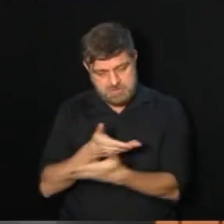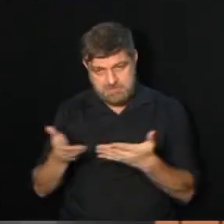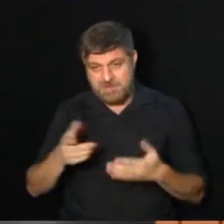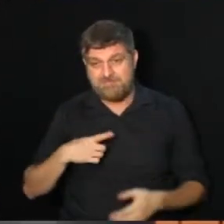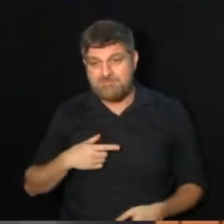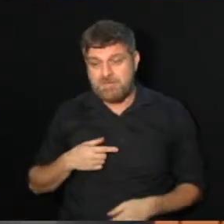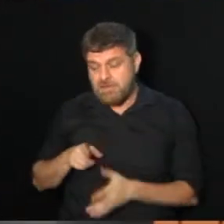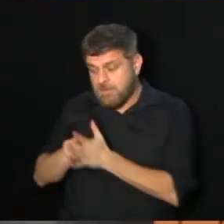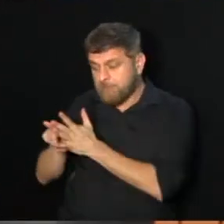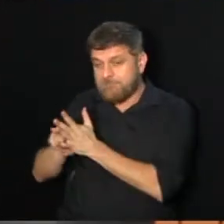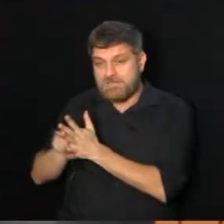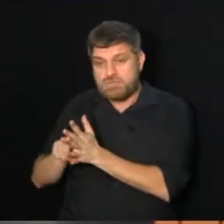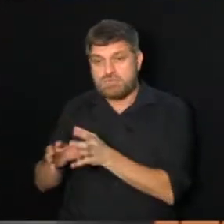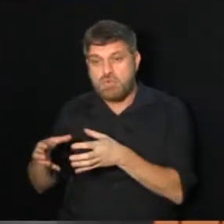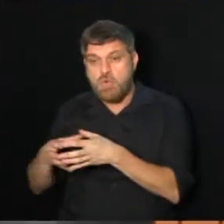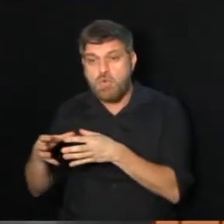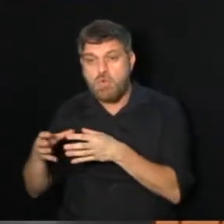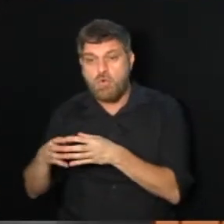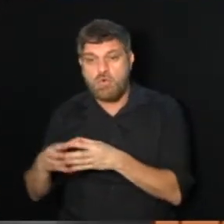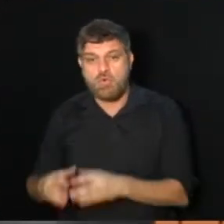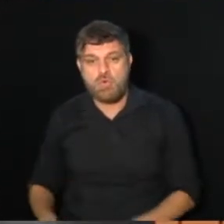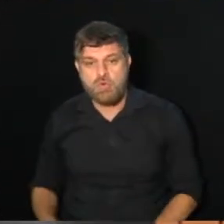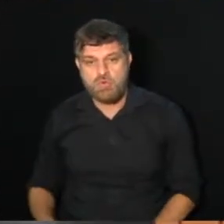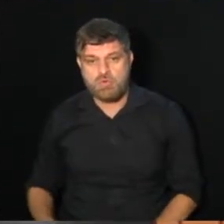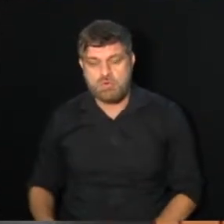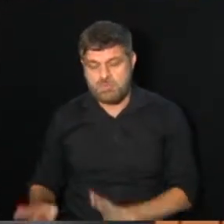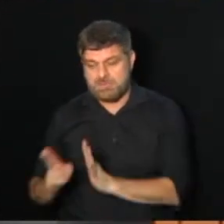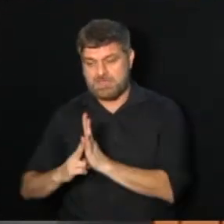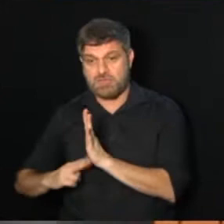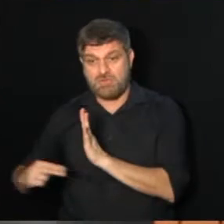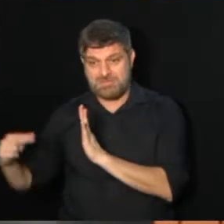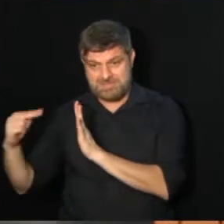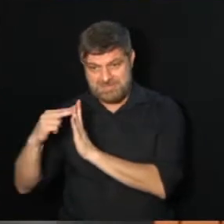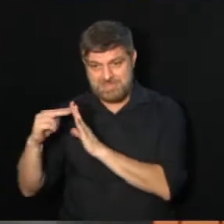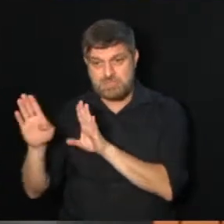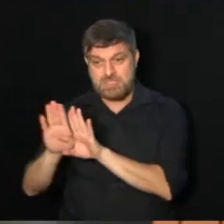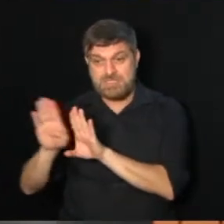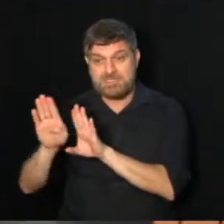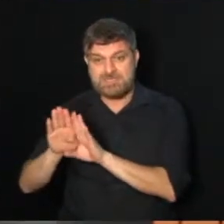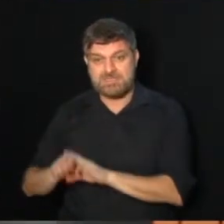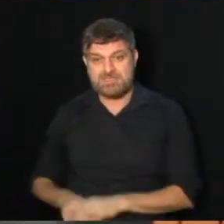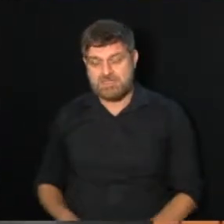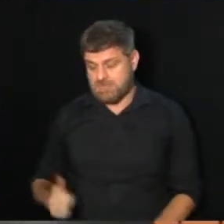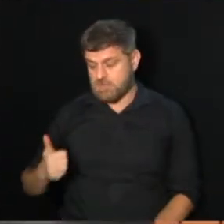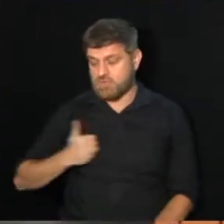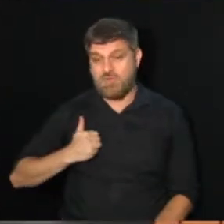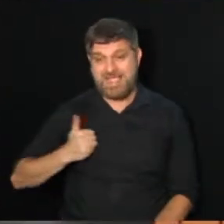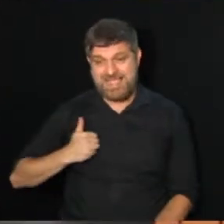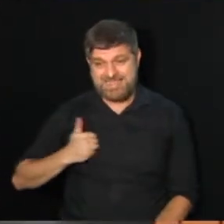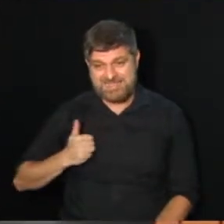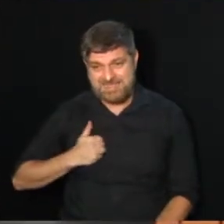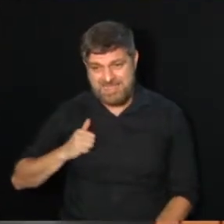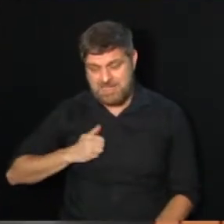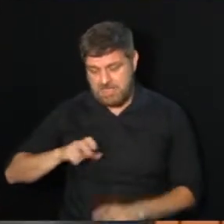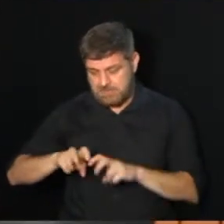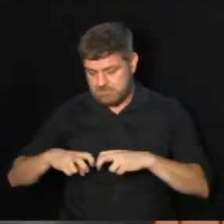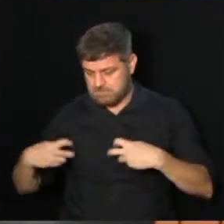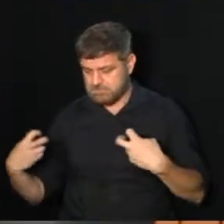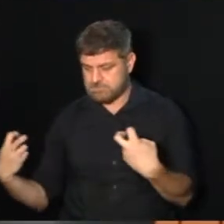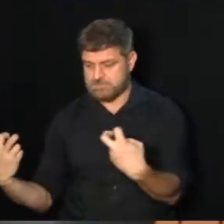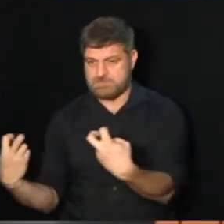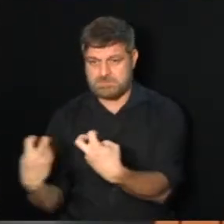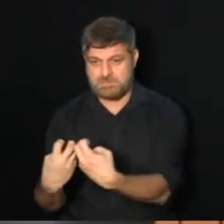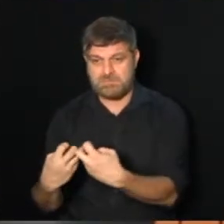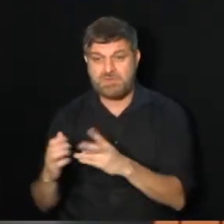comunidades indígenas da Nova Zelândia, do Canadá, dos Estados Unidos. Por quê? Lá eles se reúnem em círculos, aqueles